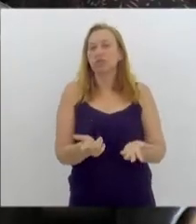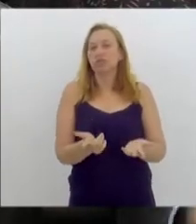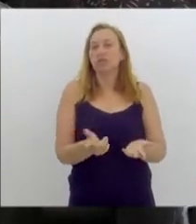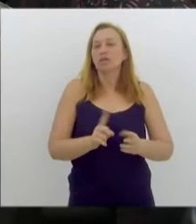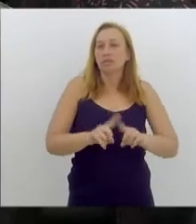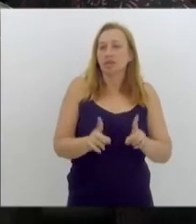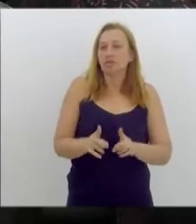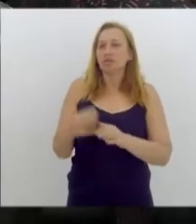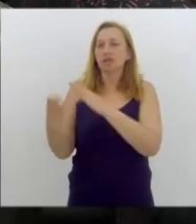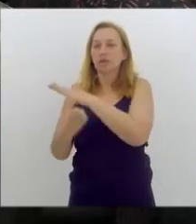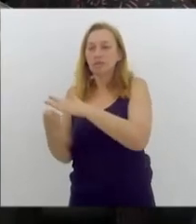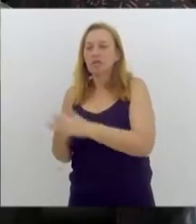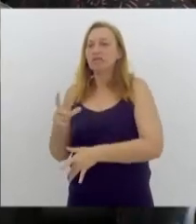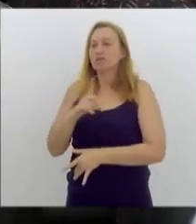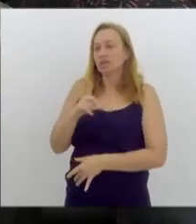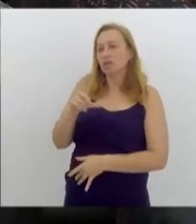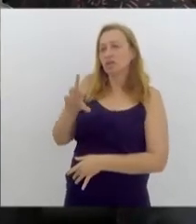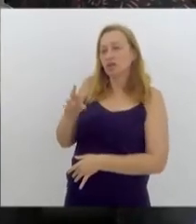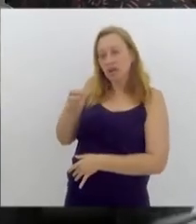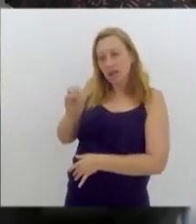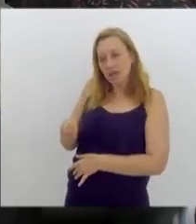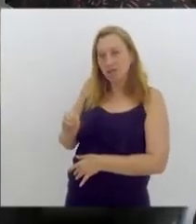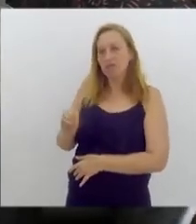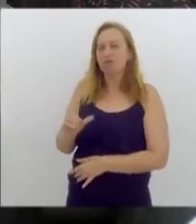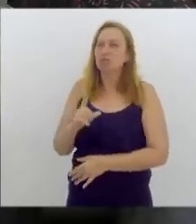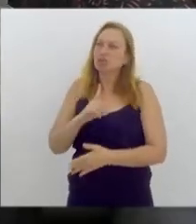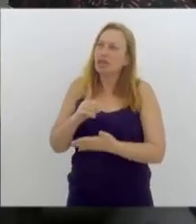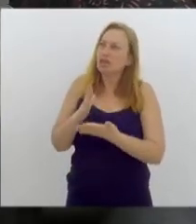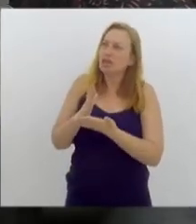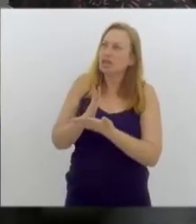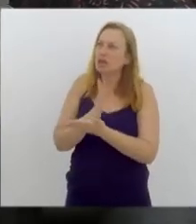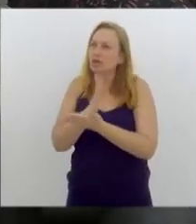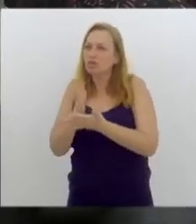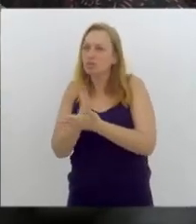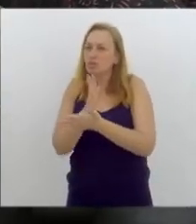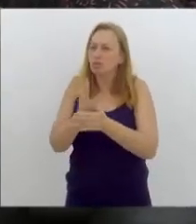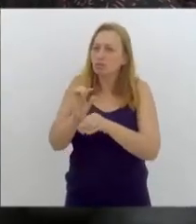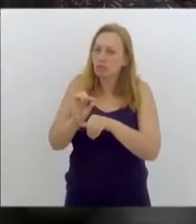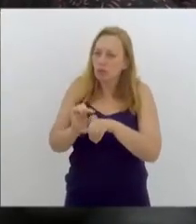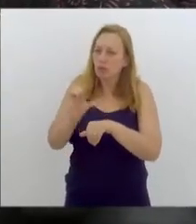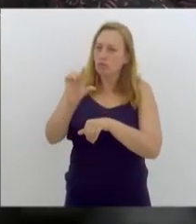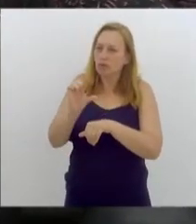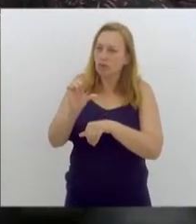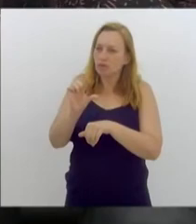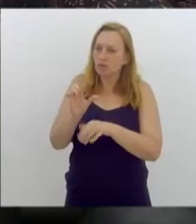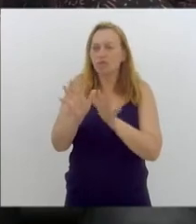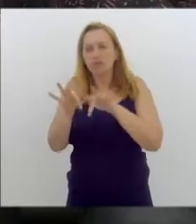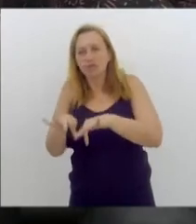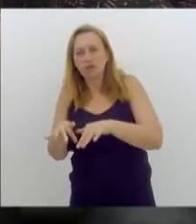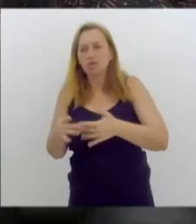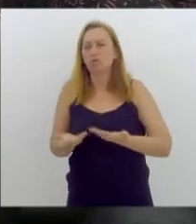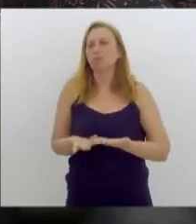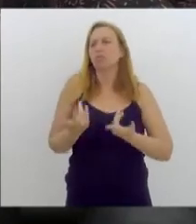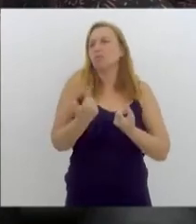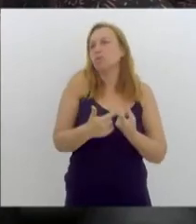quando é para a empresa Você tem o crédito isso gera um aumento do setor final porque o